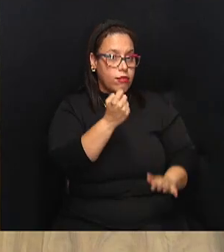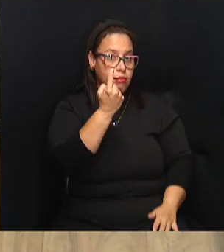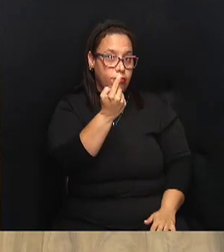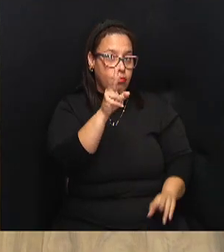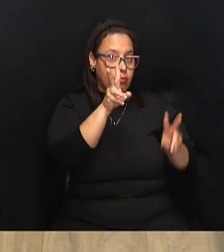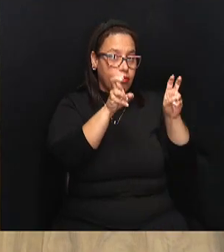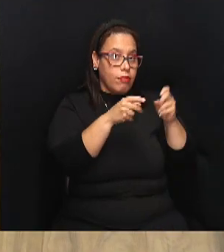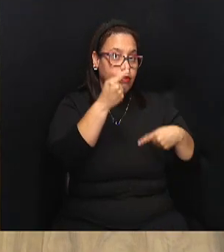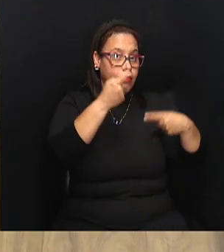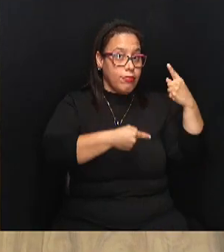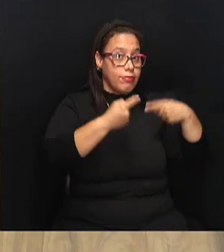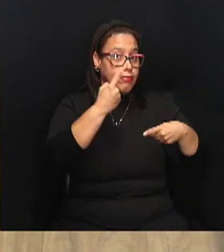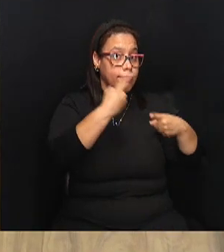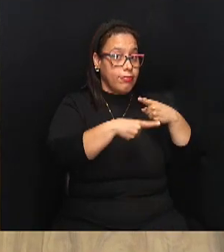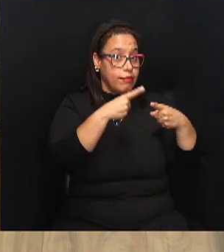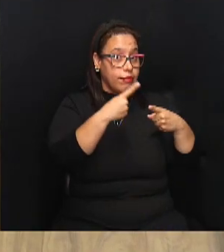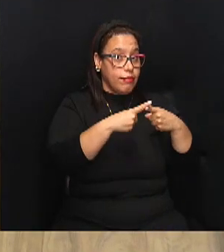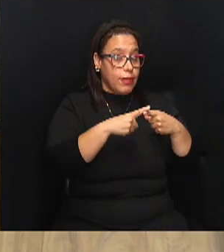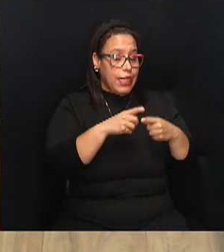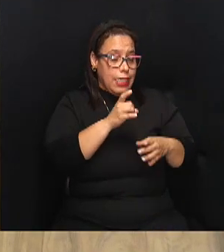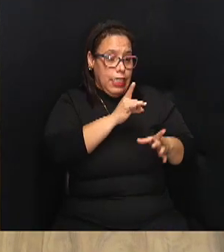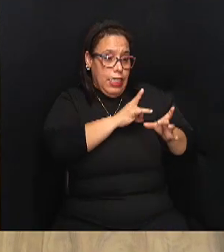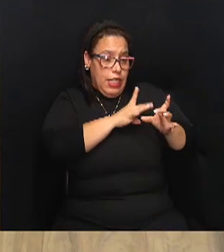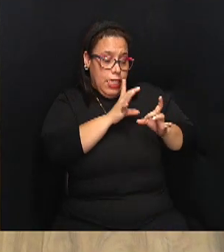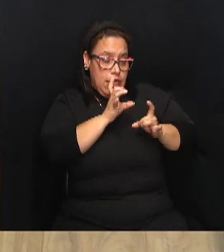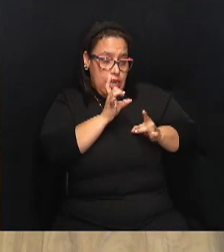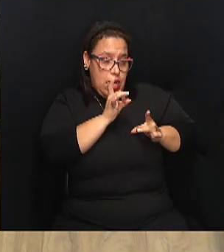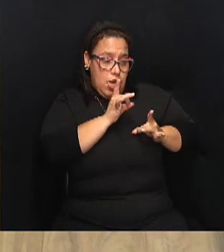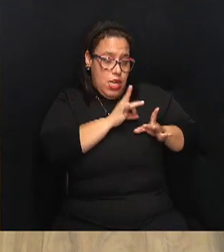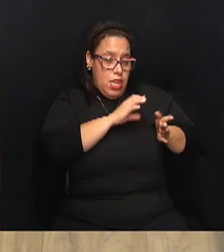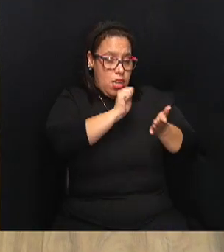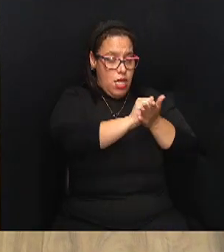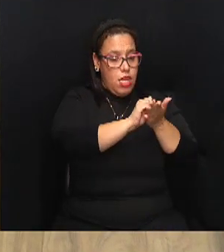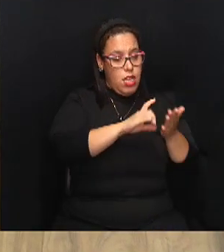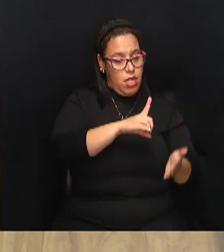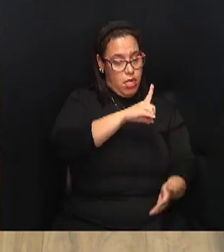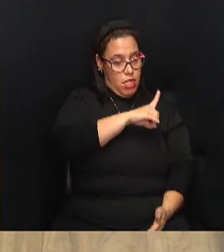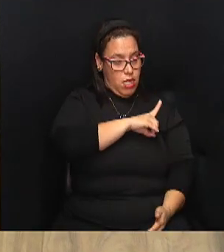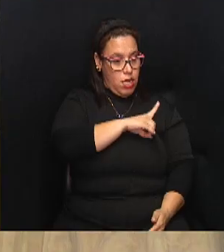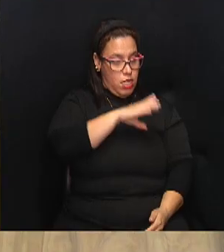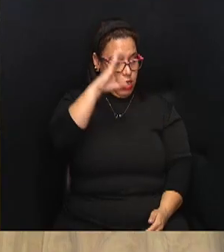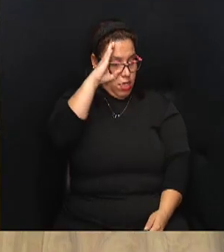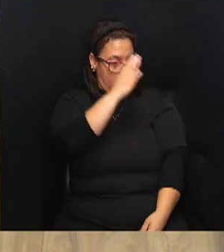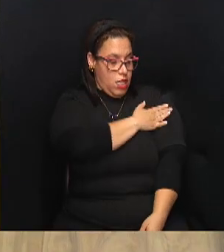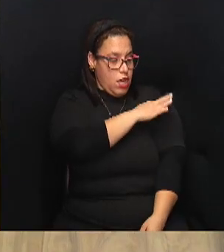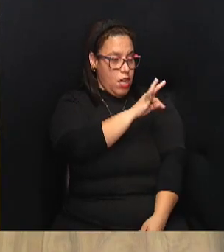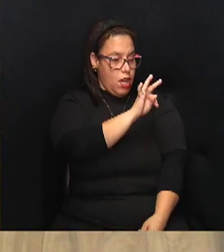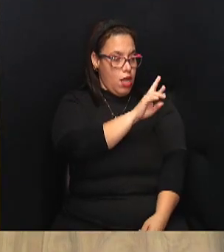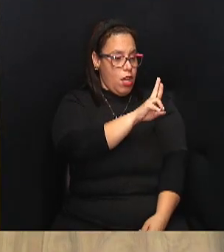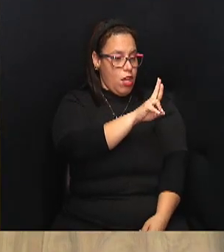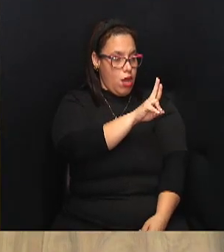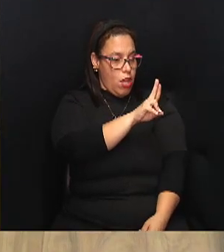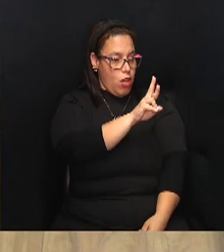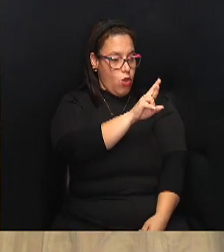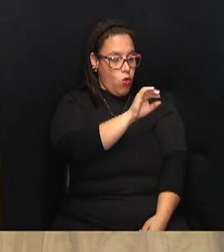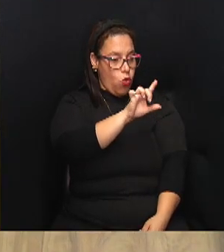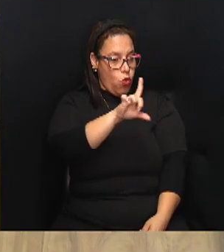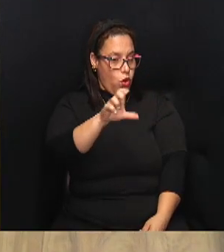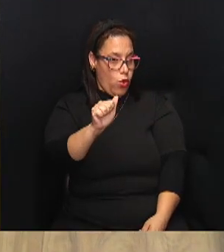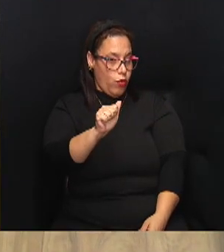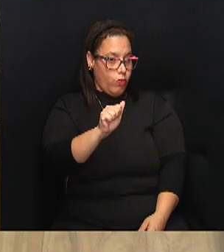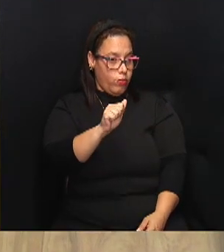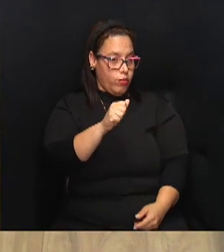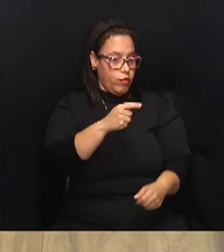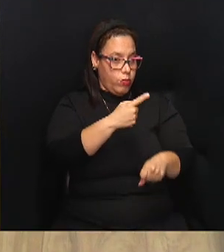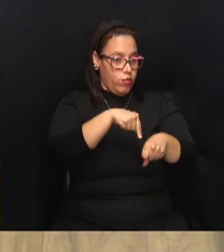com vocês também, porque há um receio sobre esta atividade delegada. Tenente Coronel Turola, primeiro, qual que é a escala de trabalho hoje